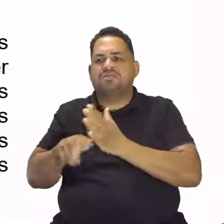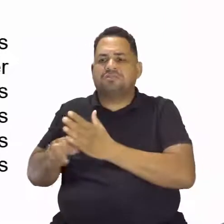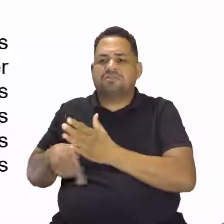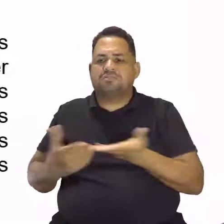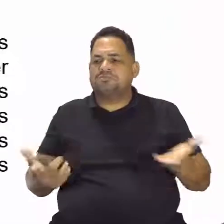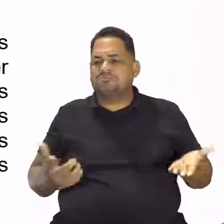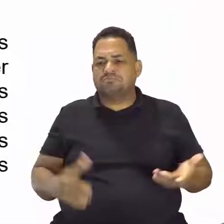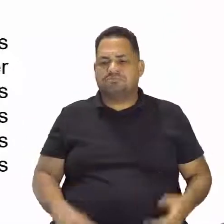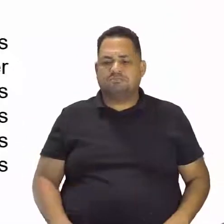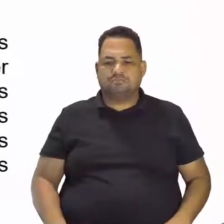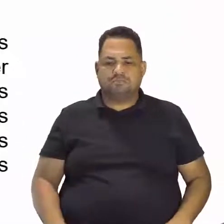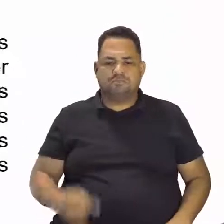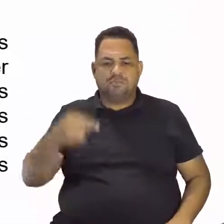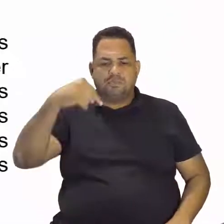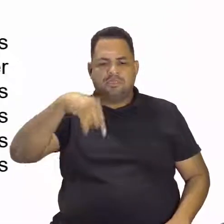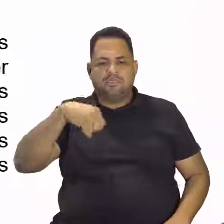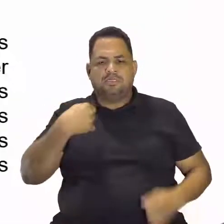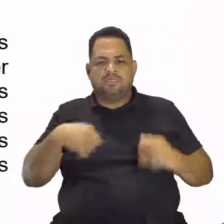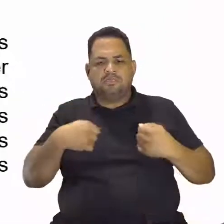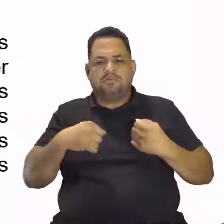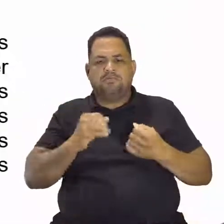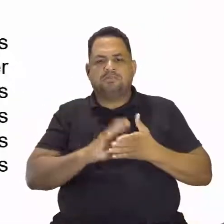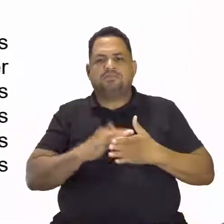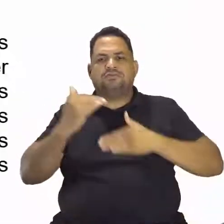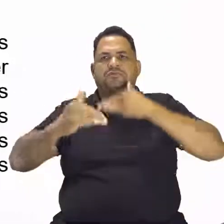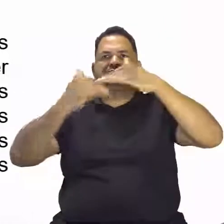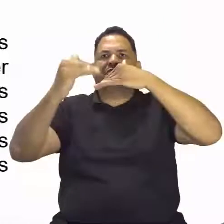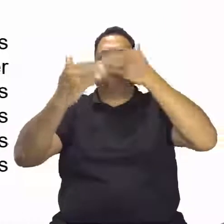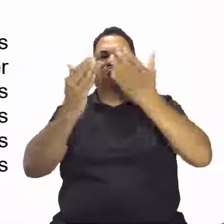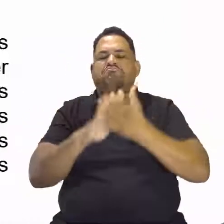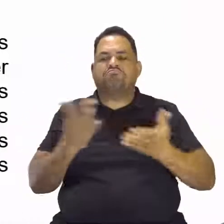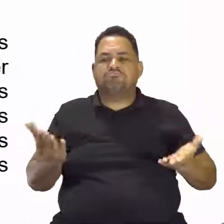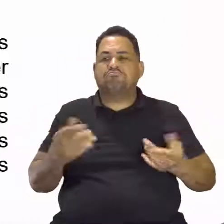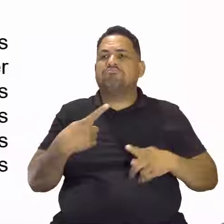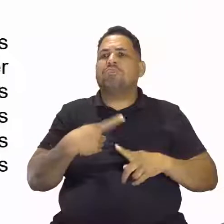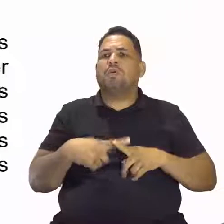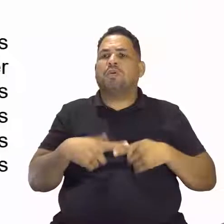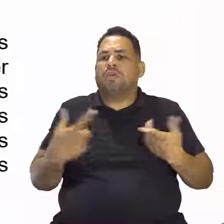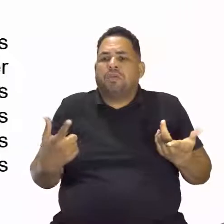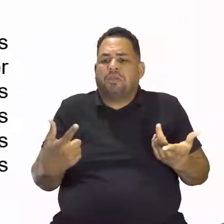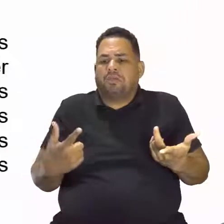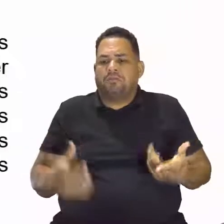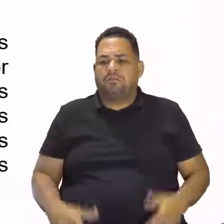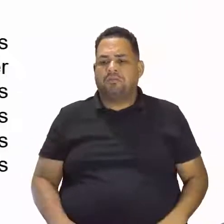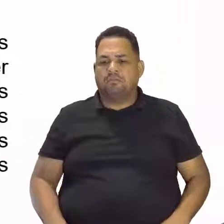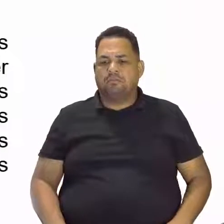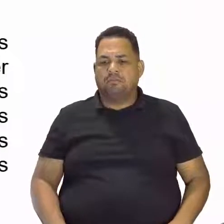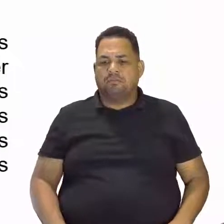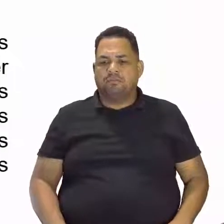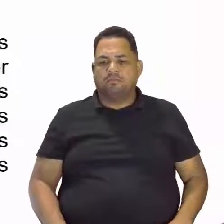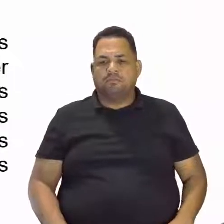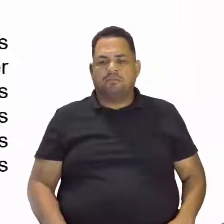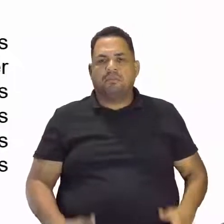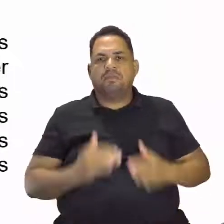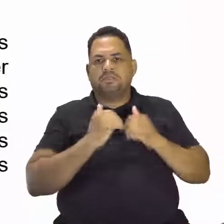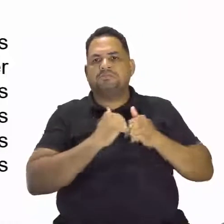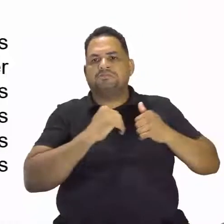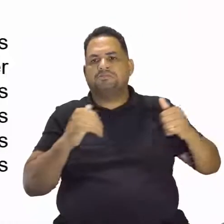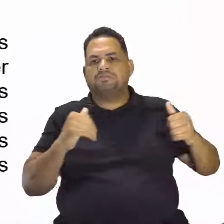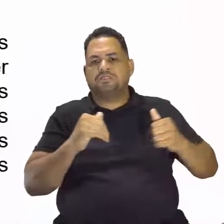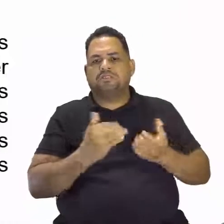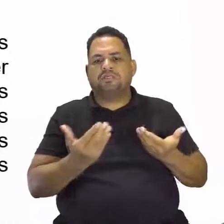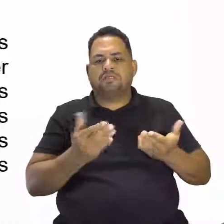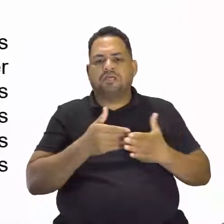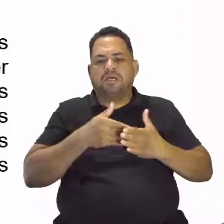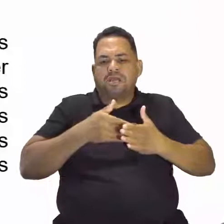que aqui precisa haver um progresso. Esse progresso a troco de quê? De marginalizar as